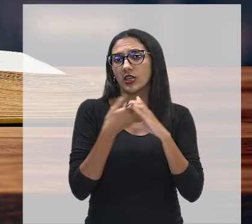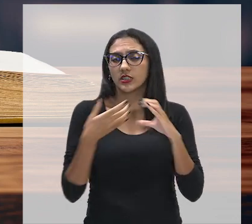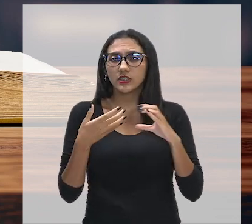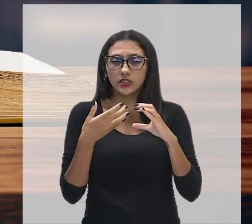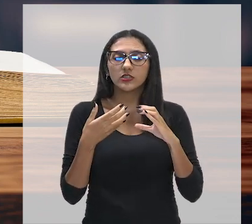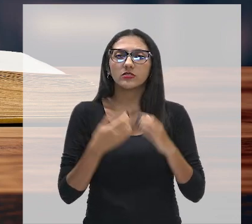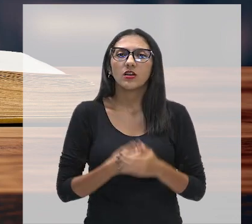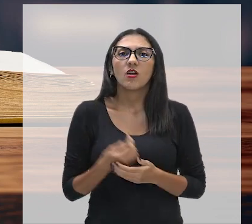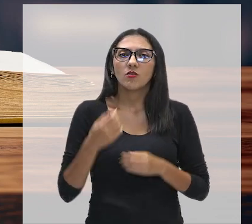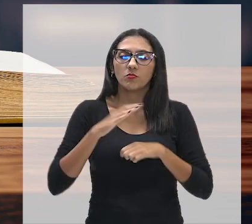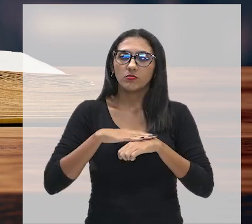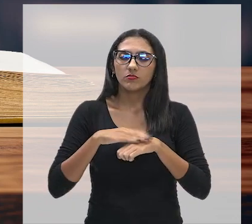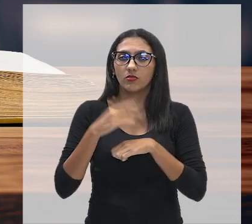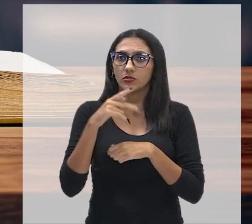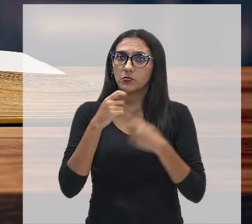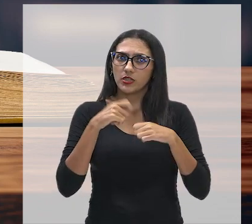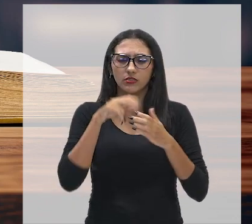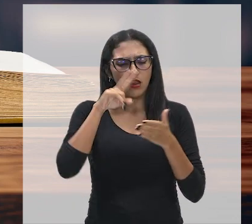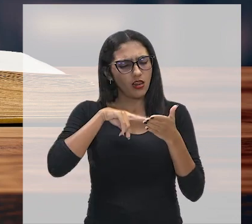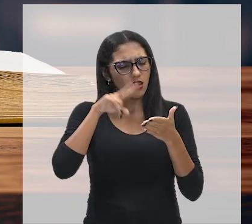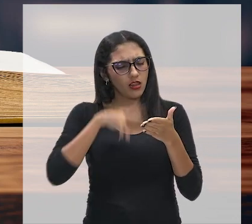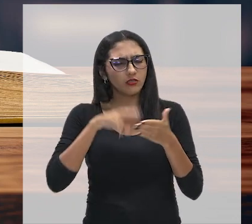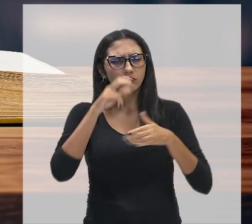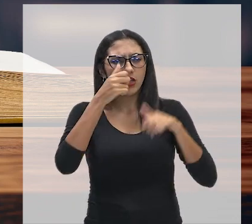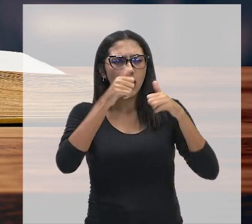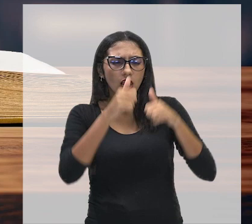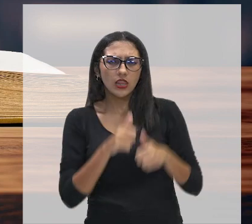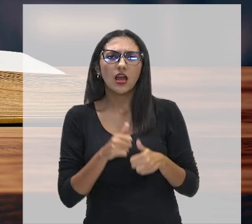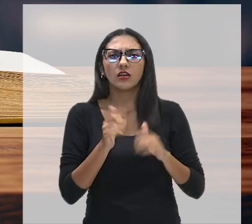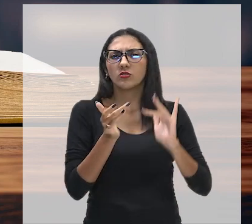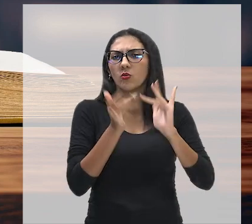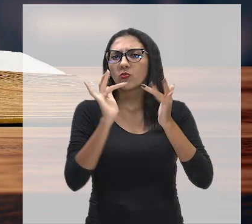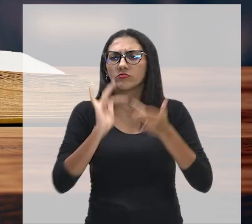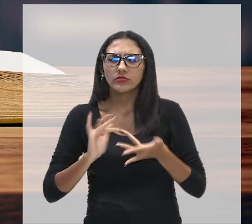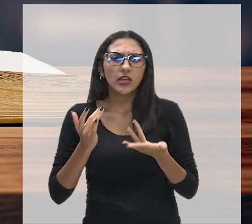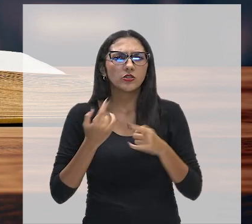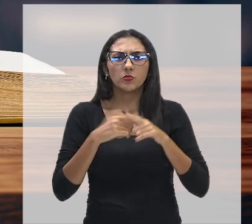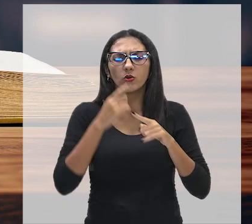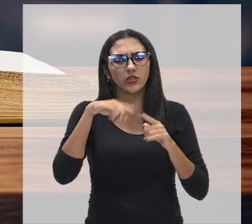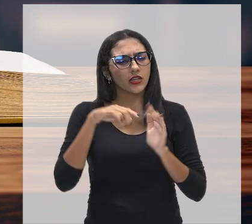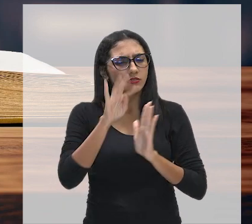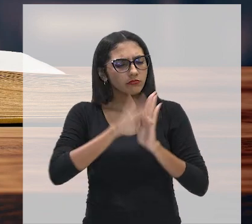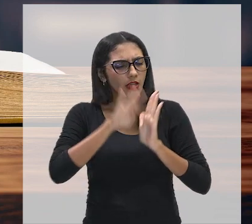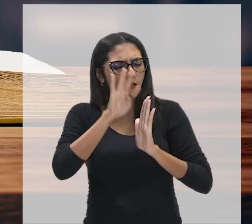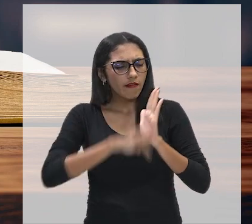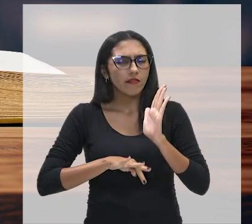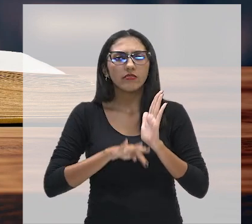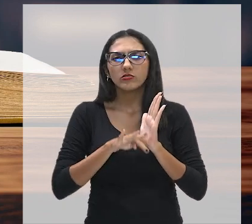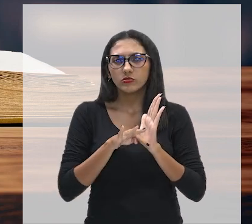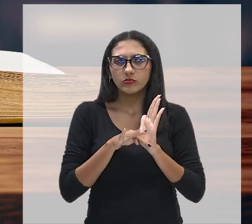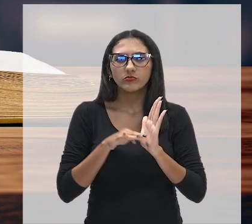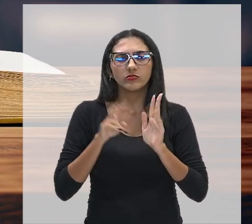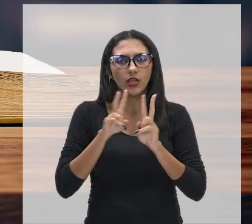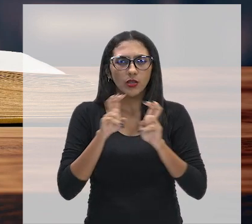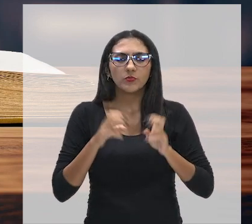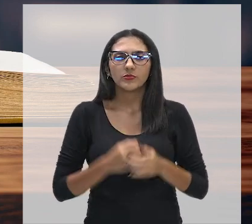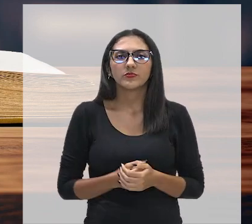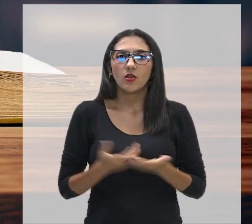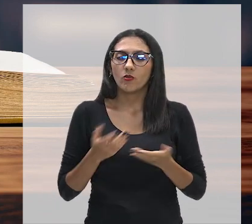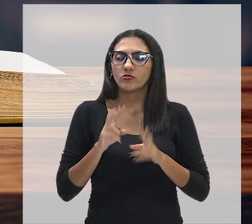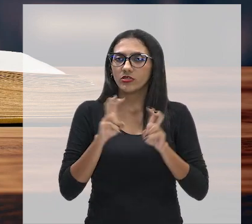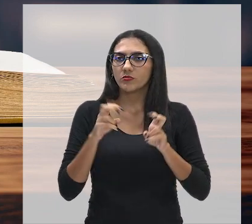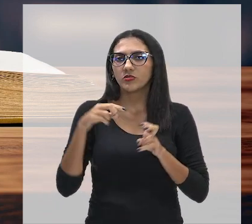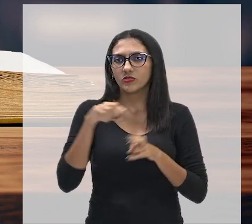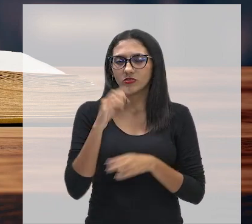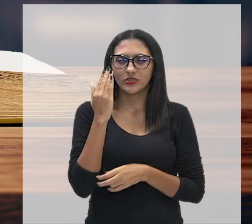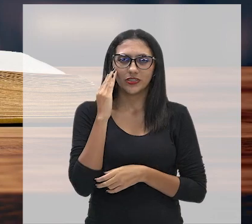alguns elementos que você precisa analisar do contexto, do porquê que ele foi escrito. Então, é sobre isso